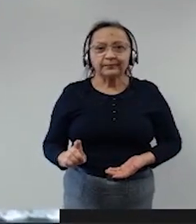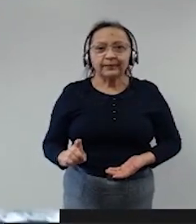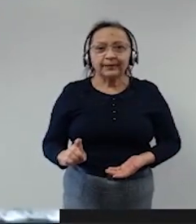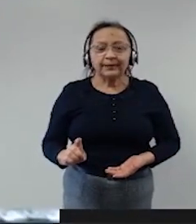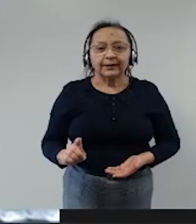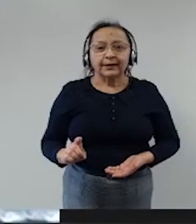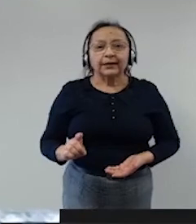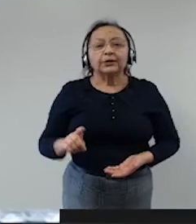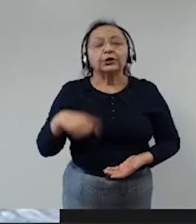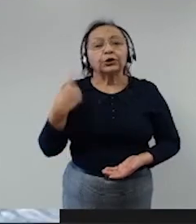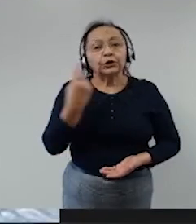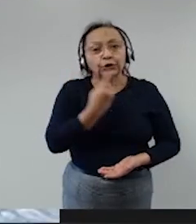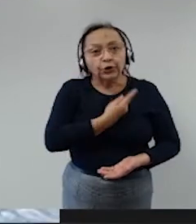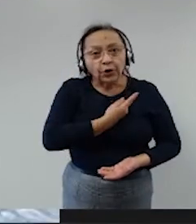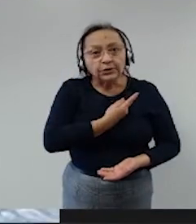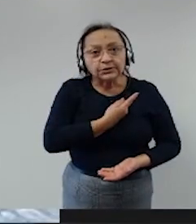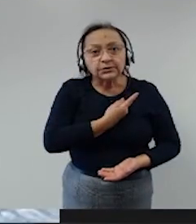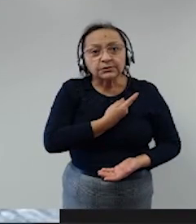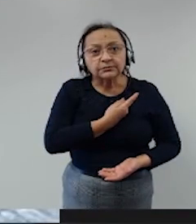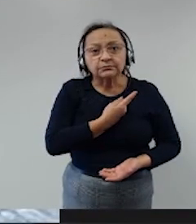excludentes, nós somos inclusivos.